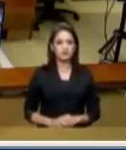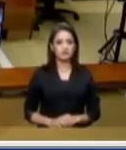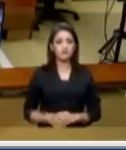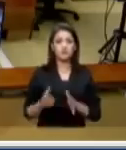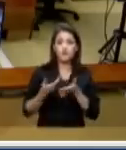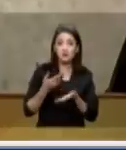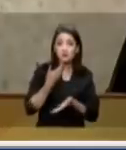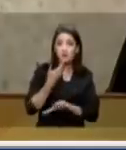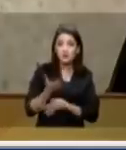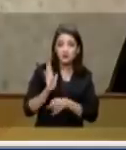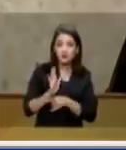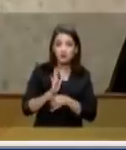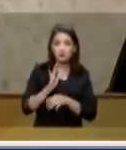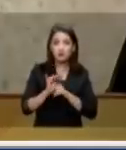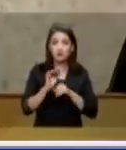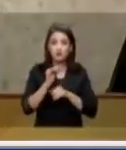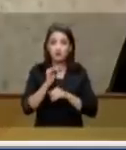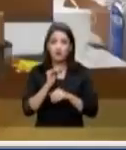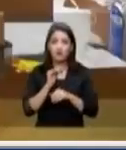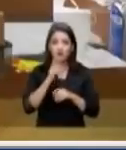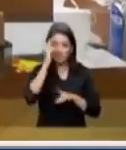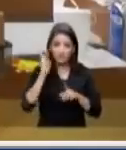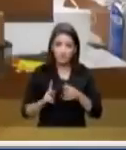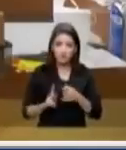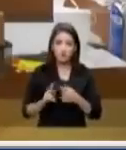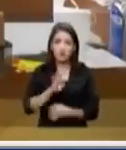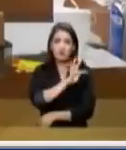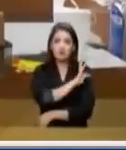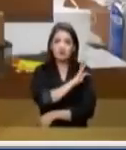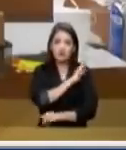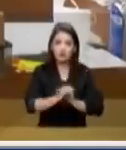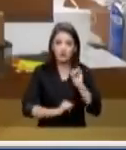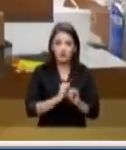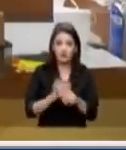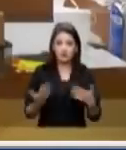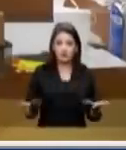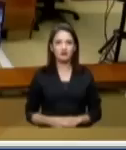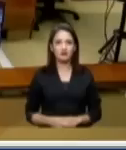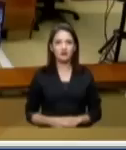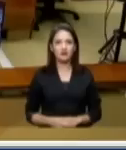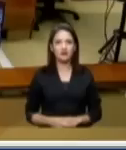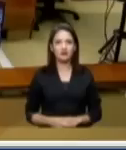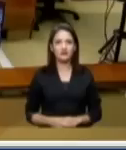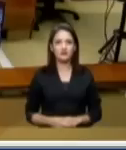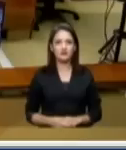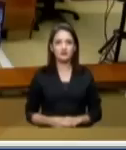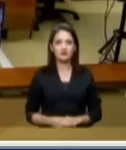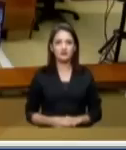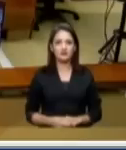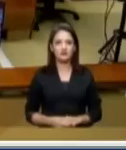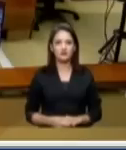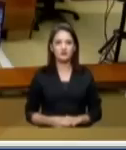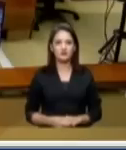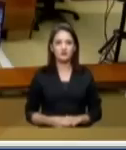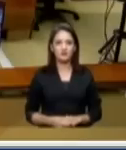mas é muito relevante para o segurança jurídica no Brasil diz o editorial